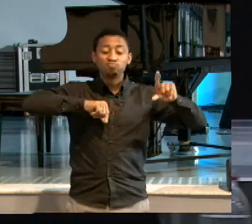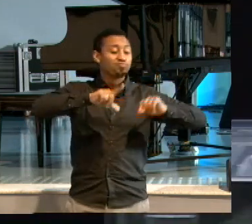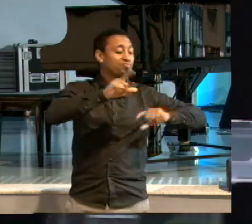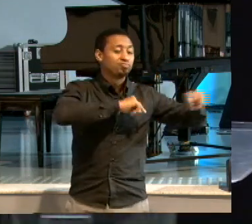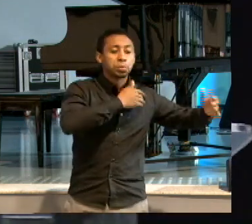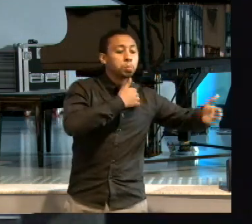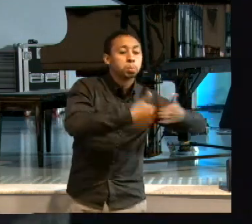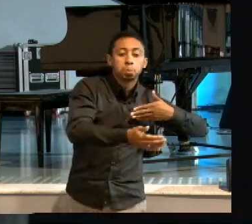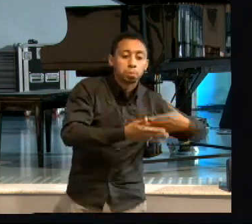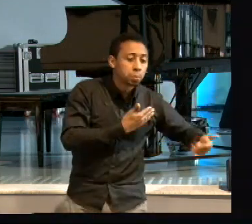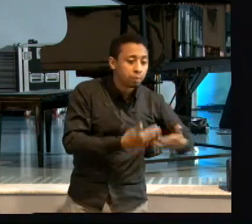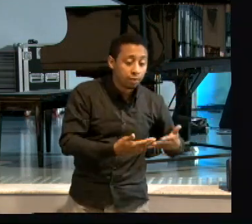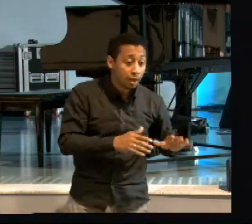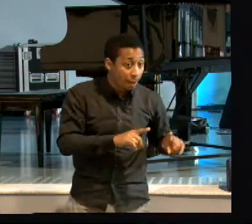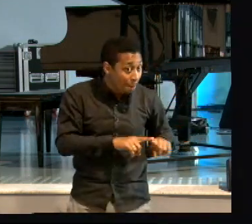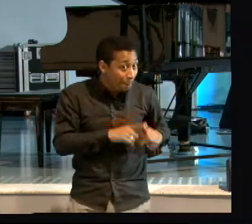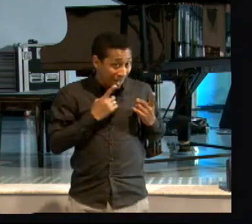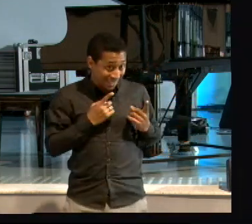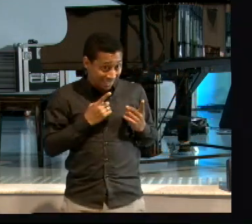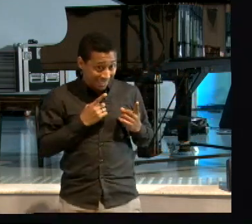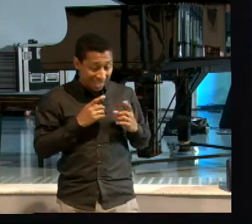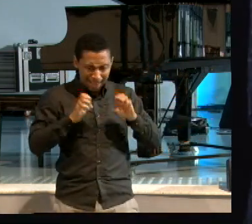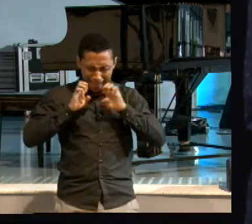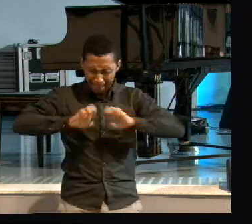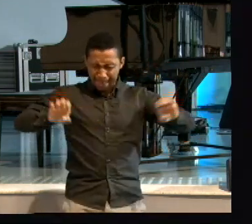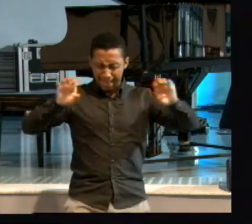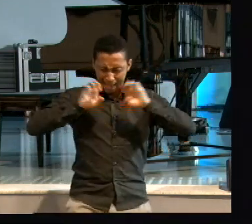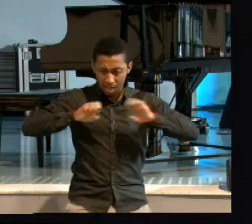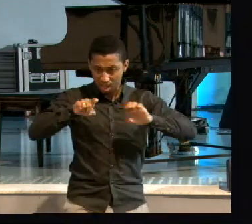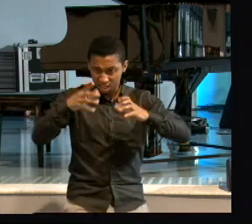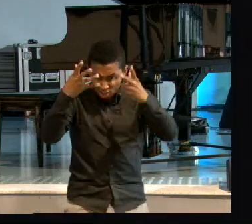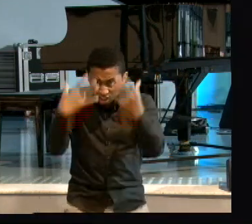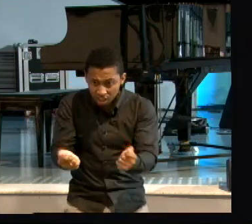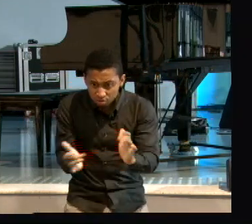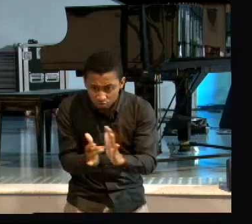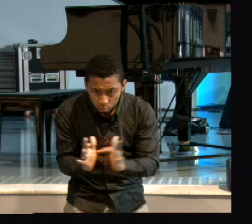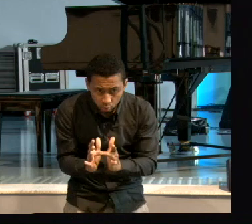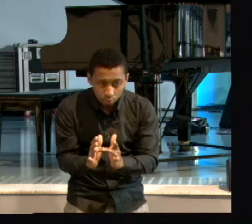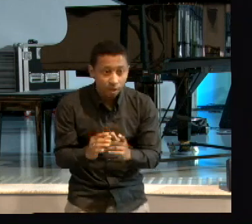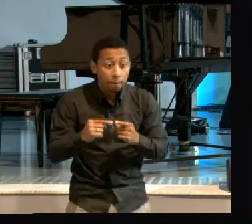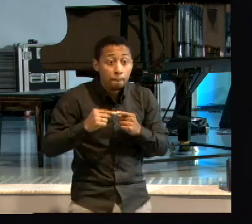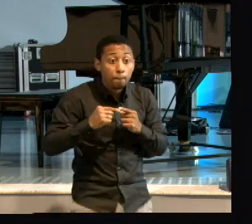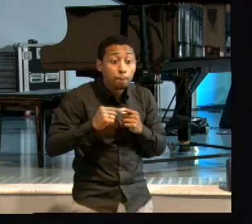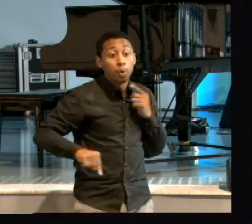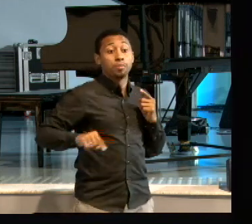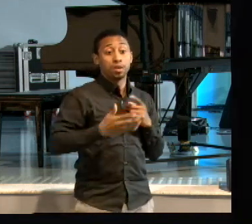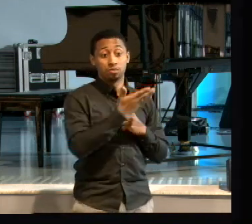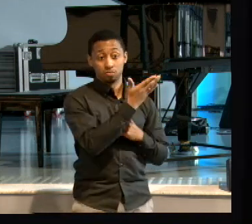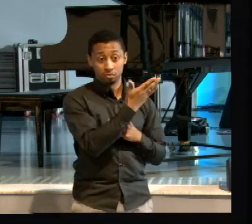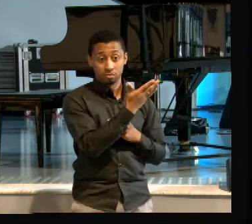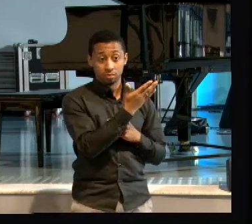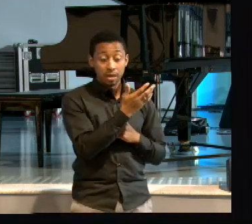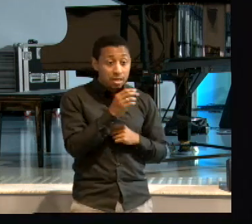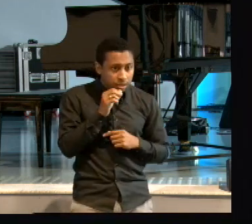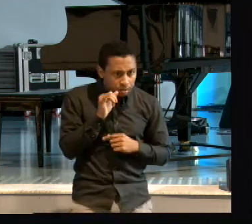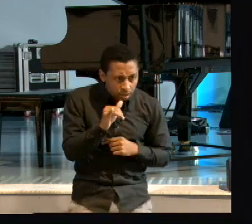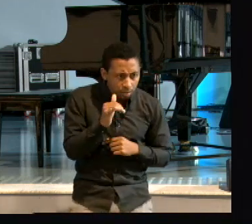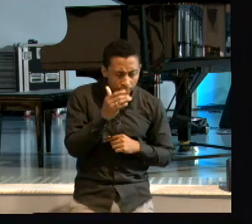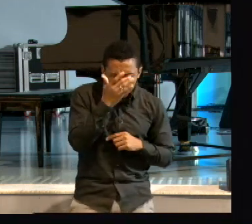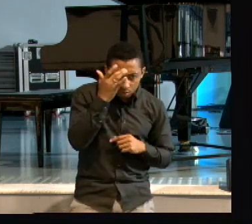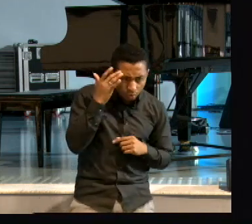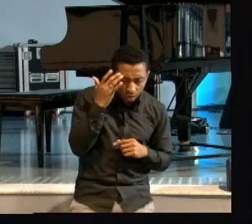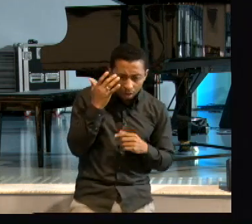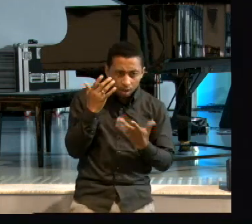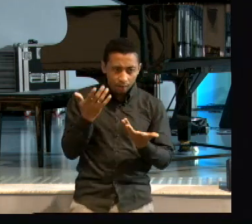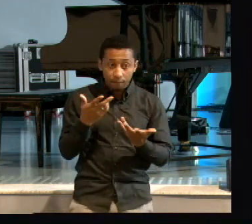podem é pregar conversão. Um hindu, por exemplo, acha ridículo quando o ocidental diz que se converteu ao hinduísmo. Para